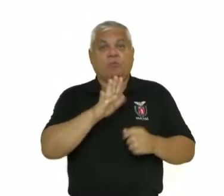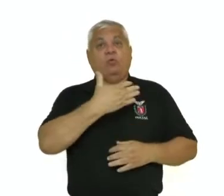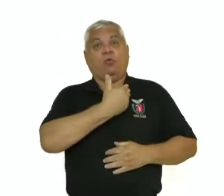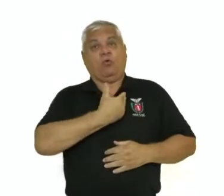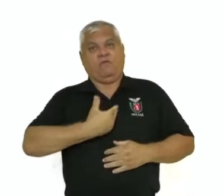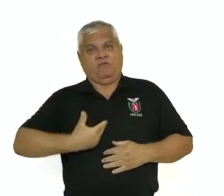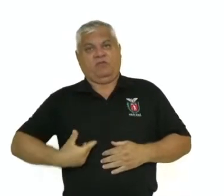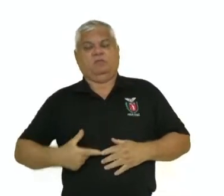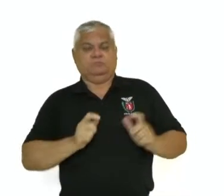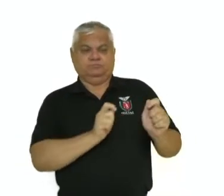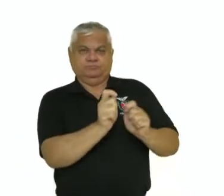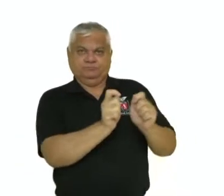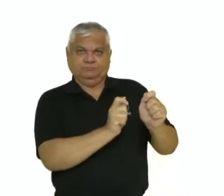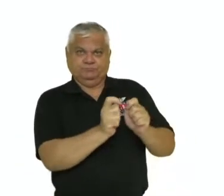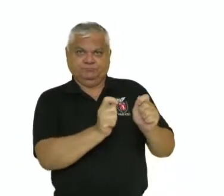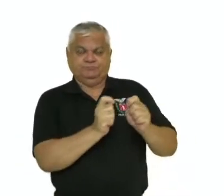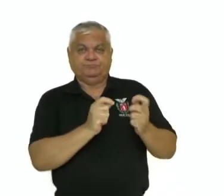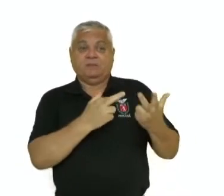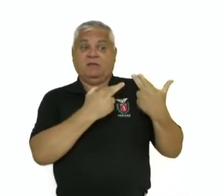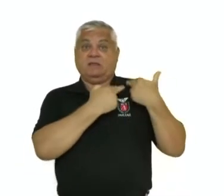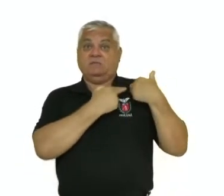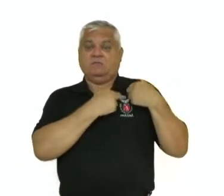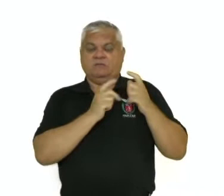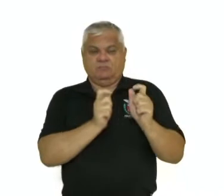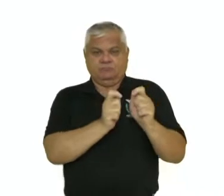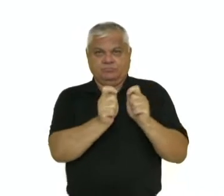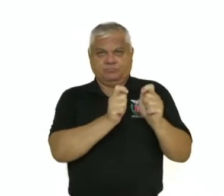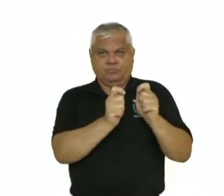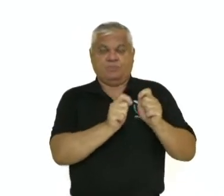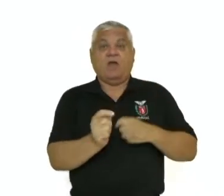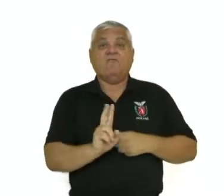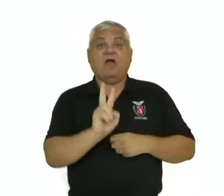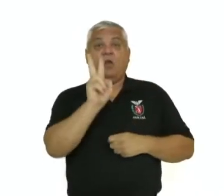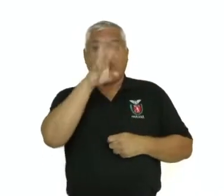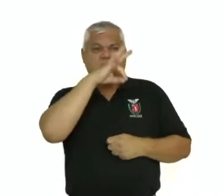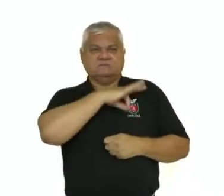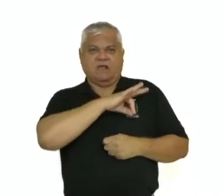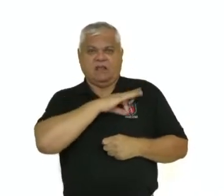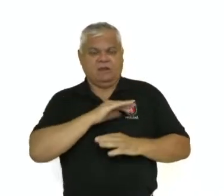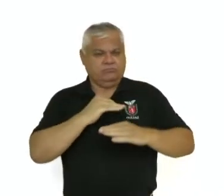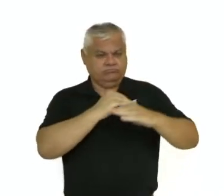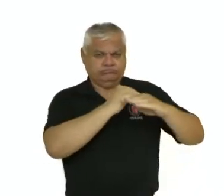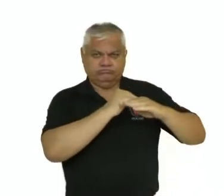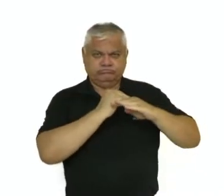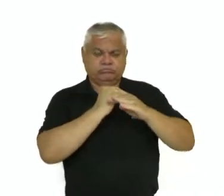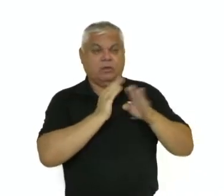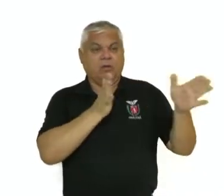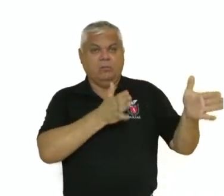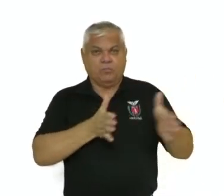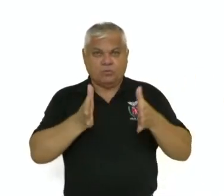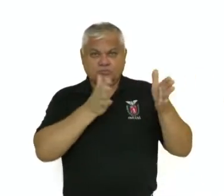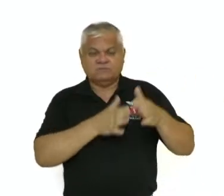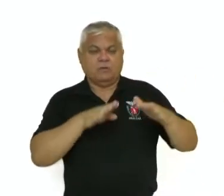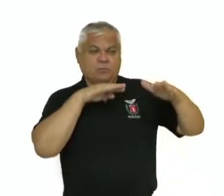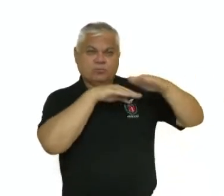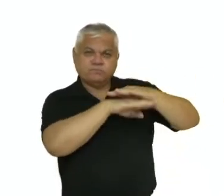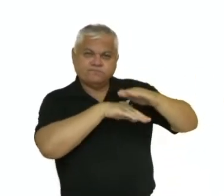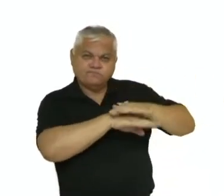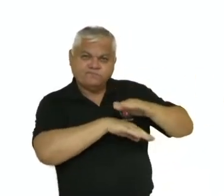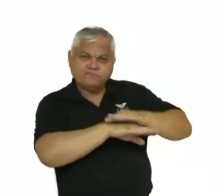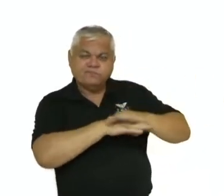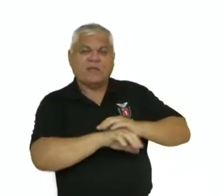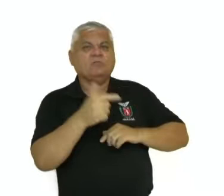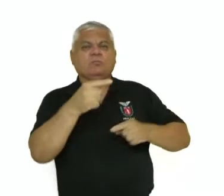segmentos da economia, ficando responsável por regulamentar os valores dos salários, a produção e os estoques, fazendo com que não